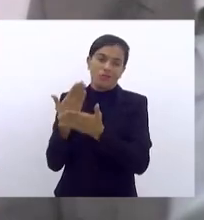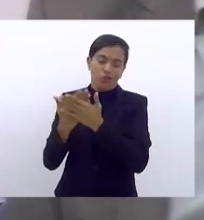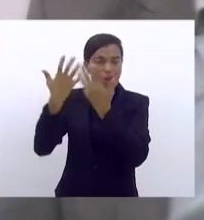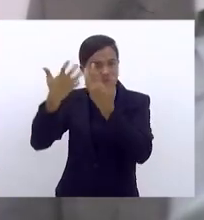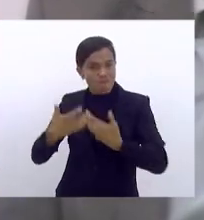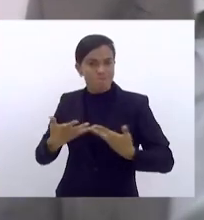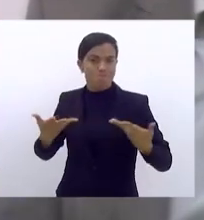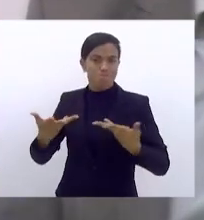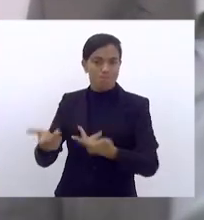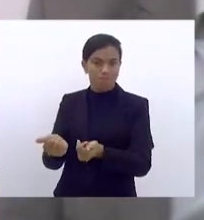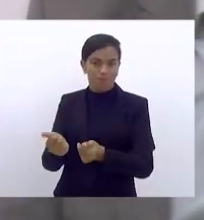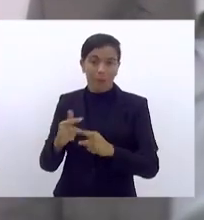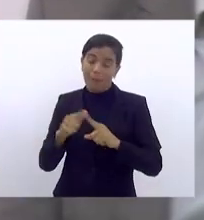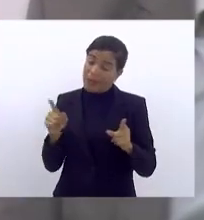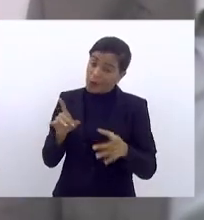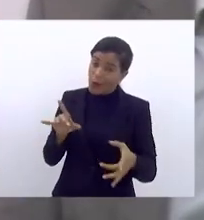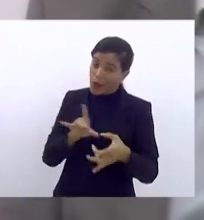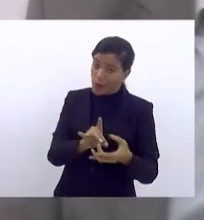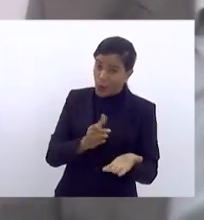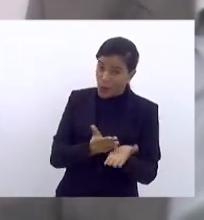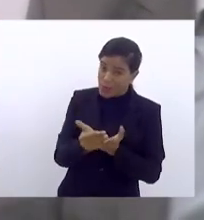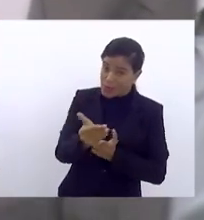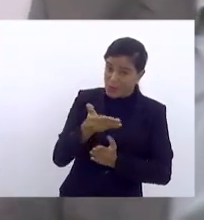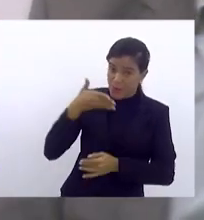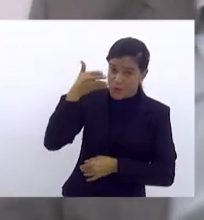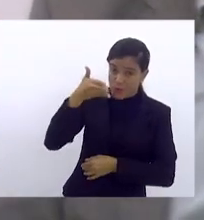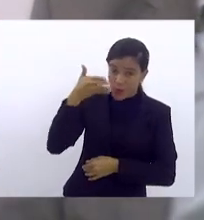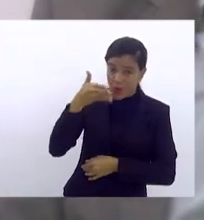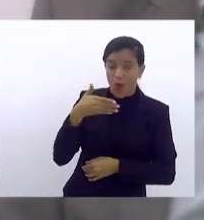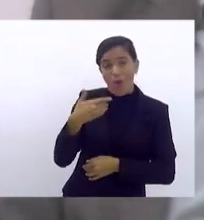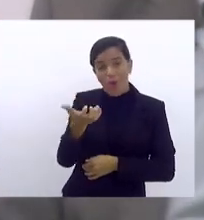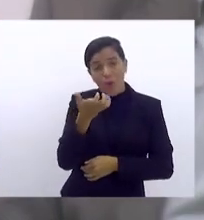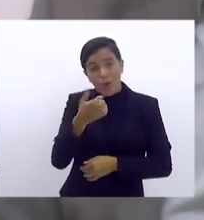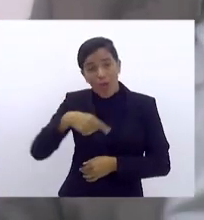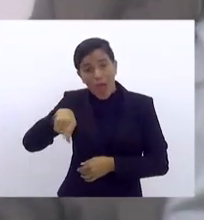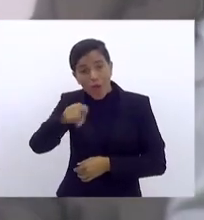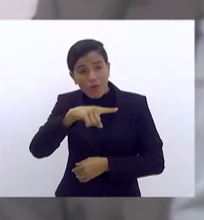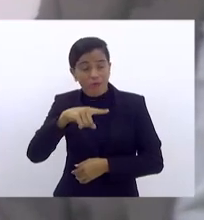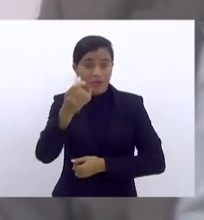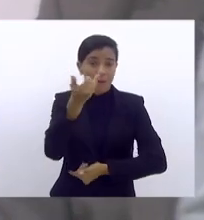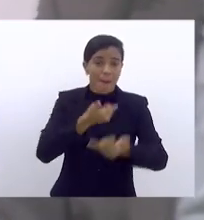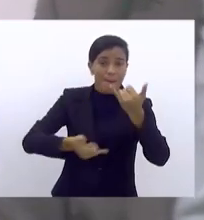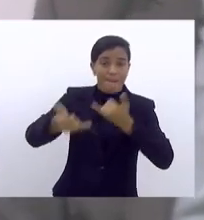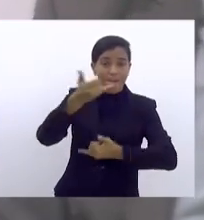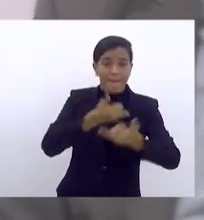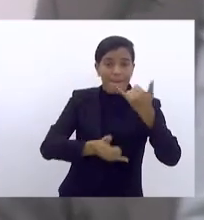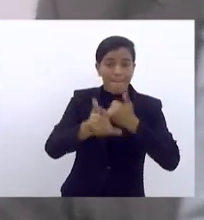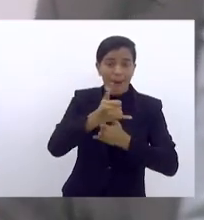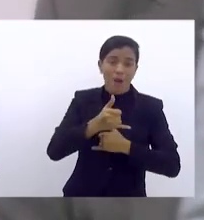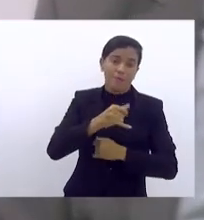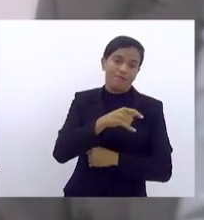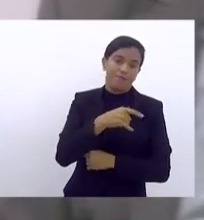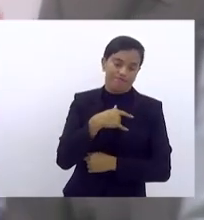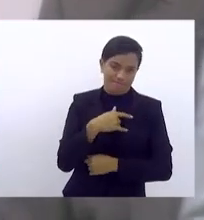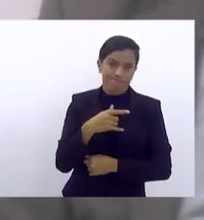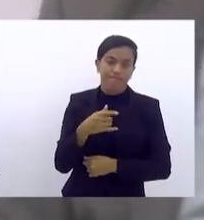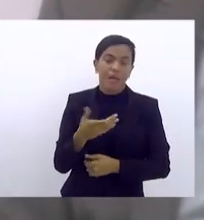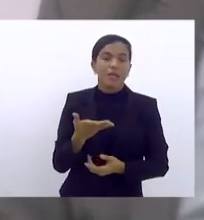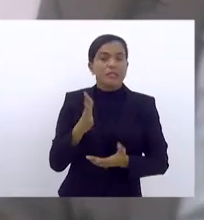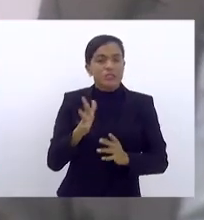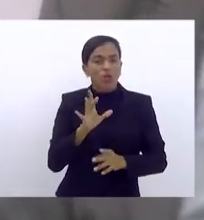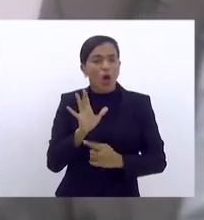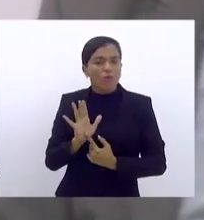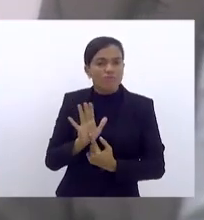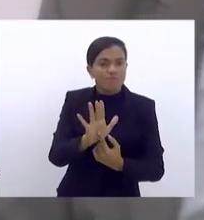sendo coerente com o que eu disse no início eu quero ouvir só queria registrar aqui rapidamente esses posicionamentos prestar conta do que a gente já tem